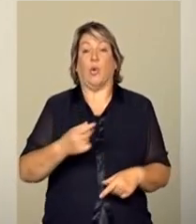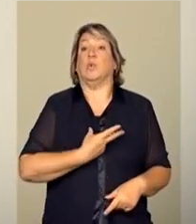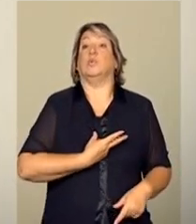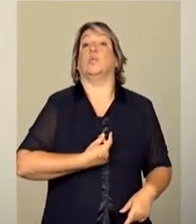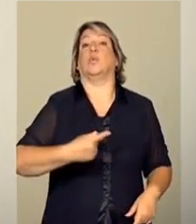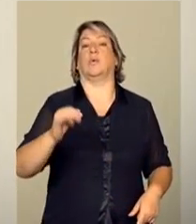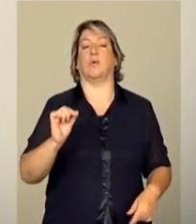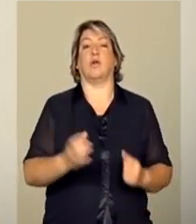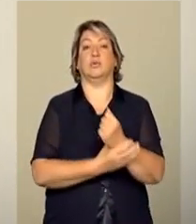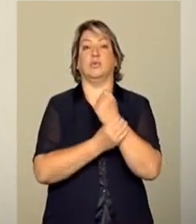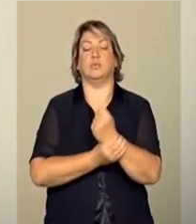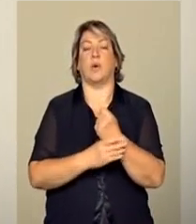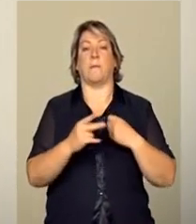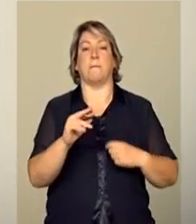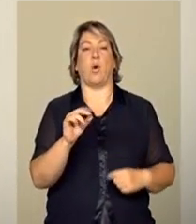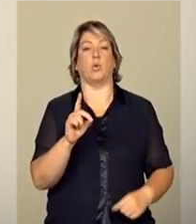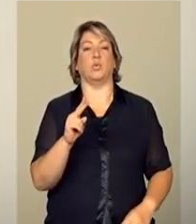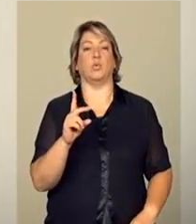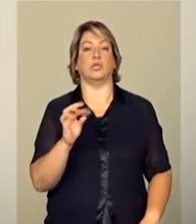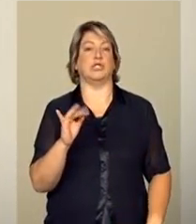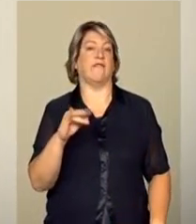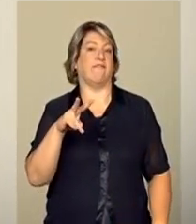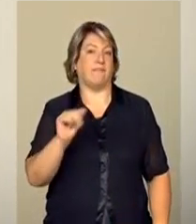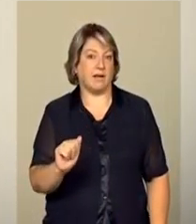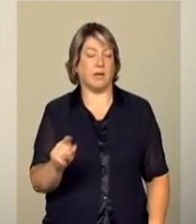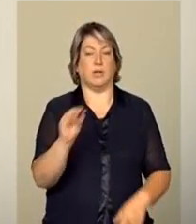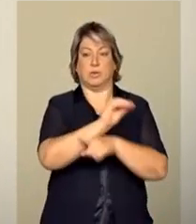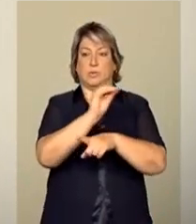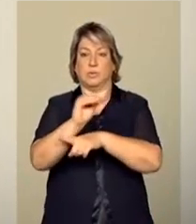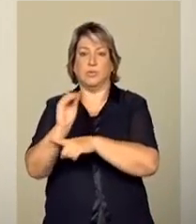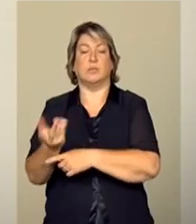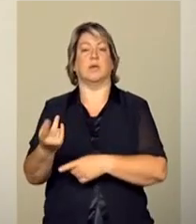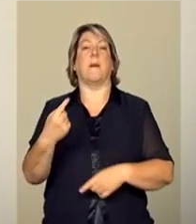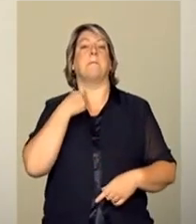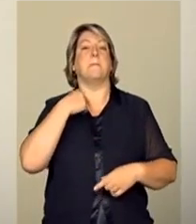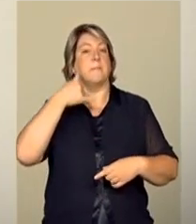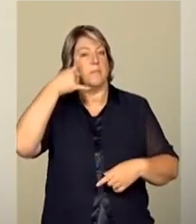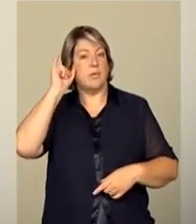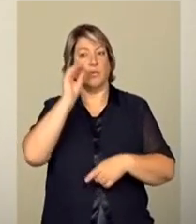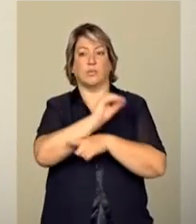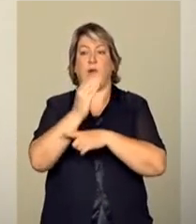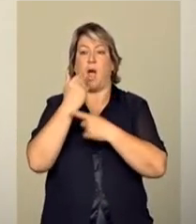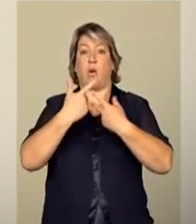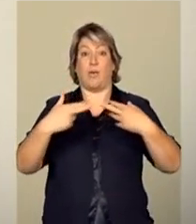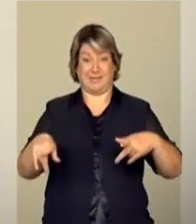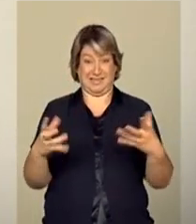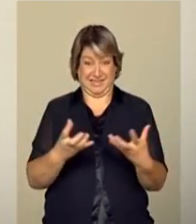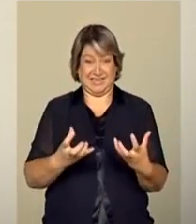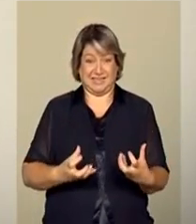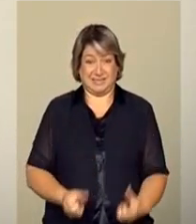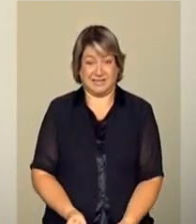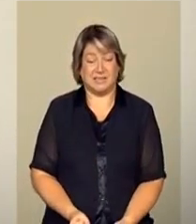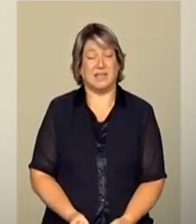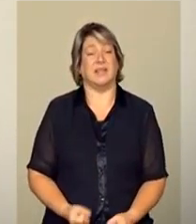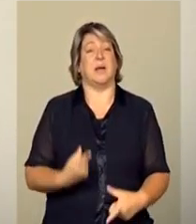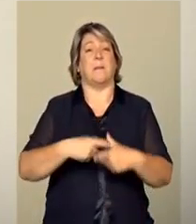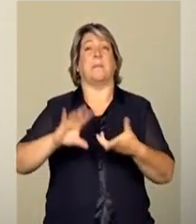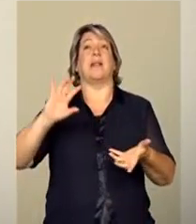questão da segurança produtiva do abastecimento dos rebanhos no nordeste A seca é uma realidade